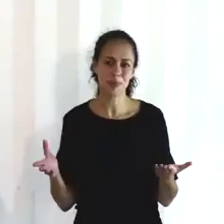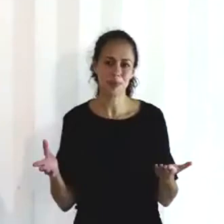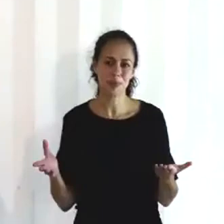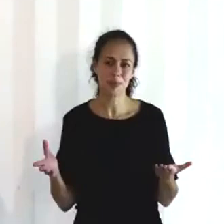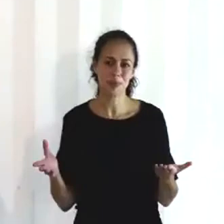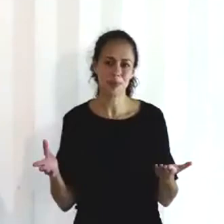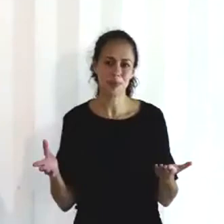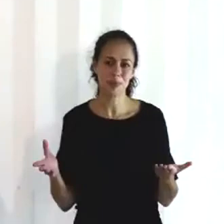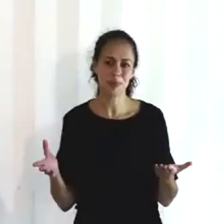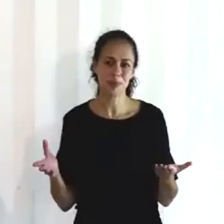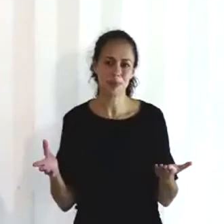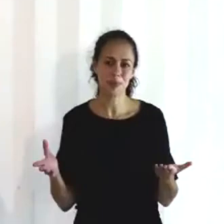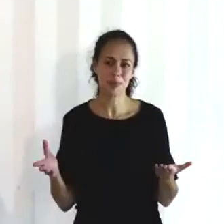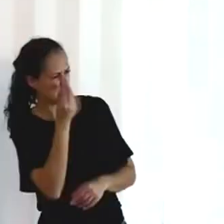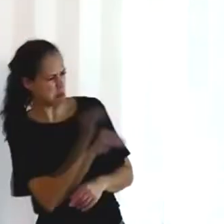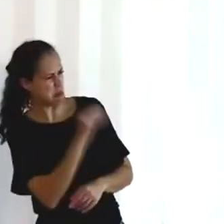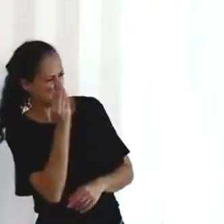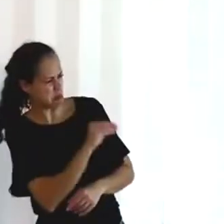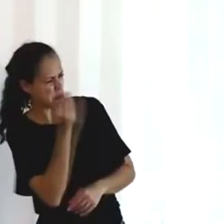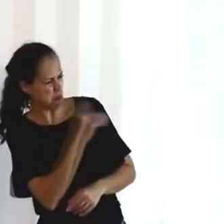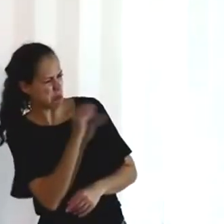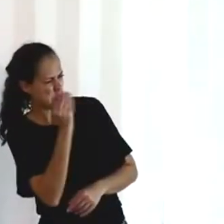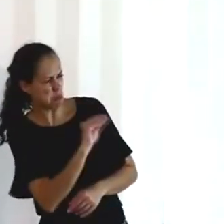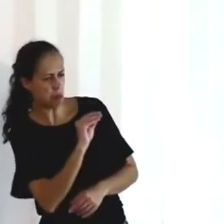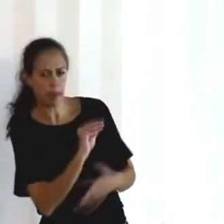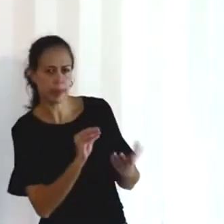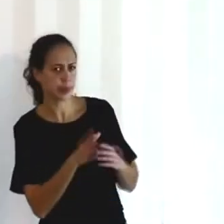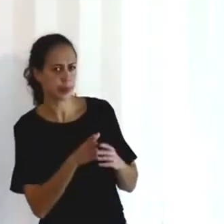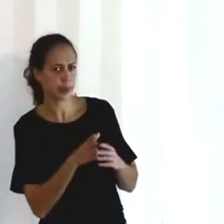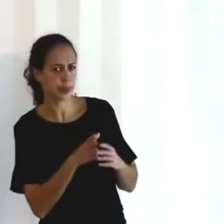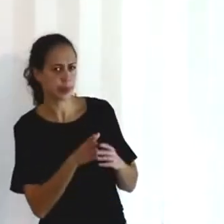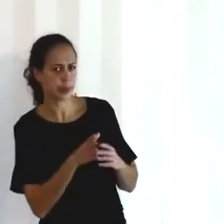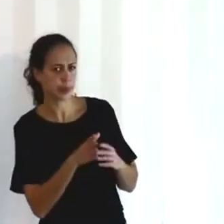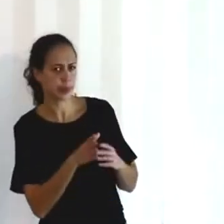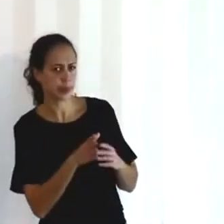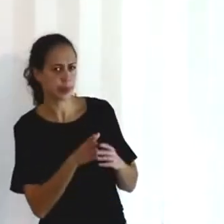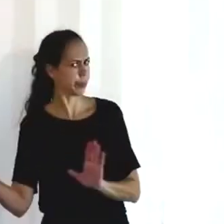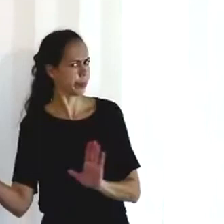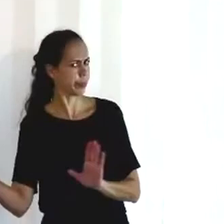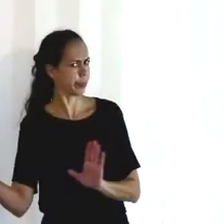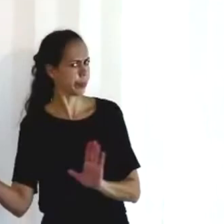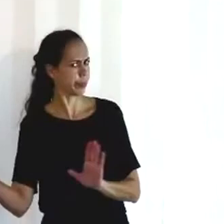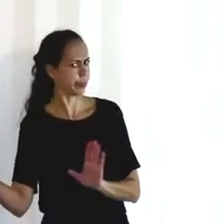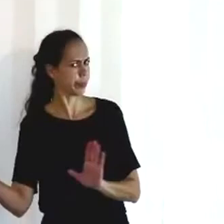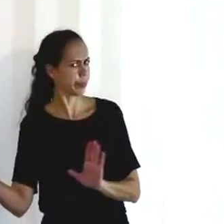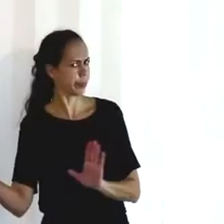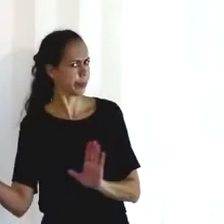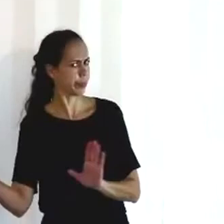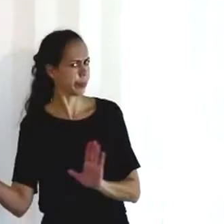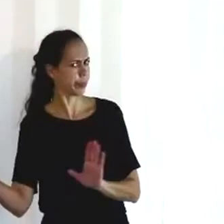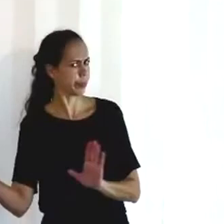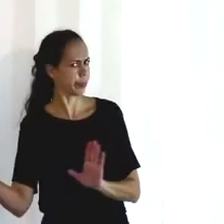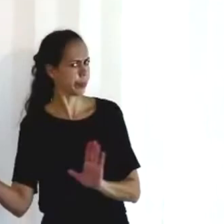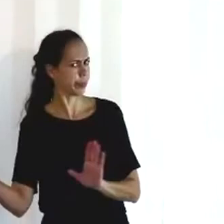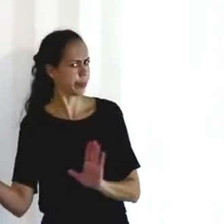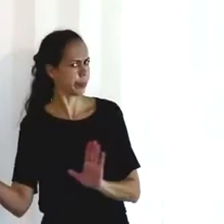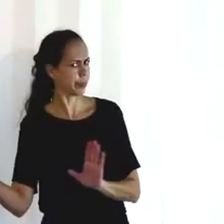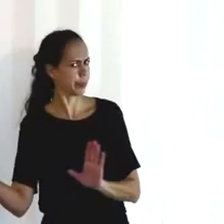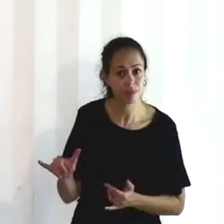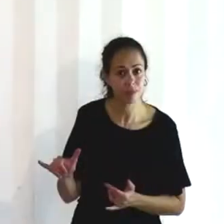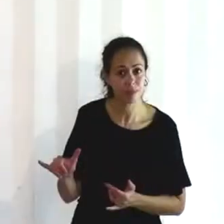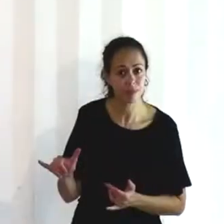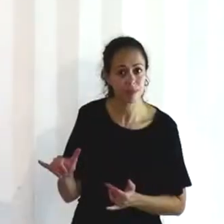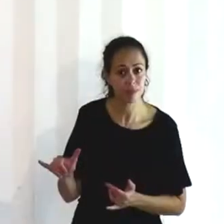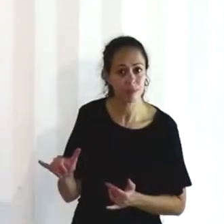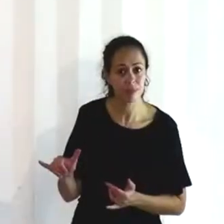para os judeus. Era isso que Jesus estava querendo dizer. Em resumo, essa ideia: não faça opção